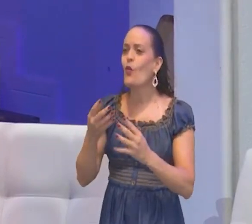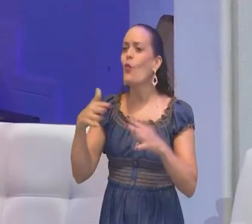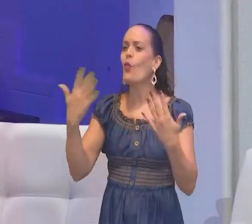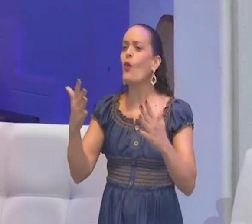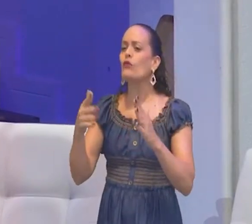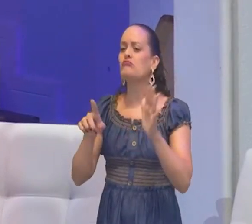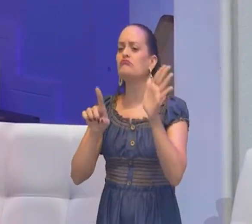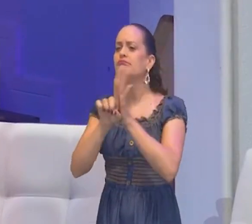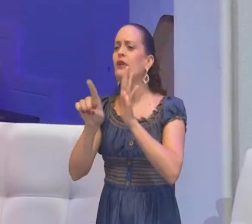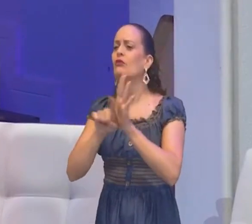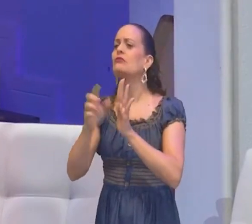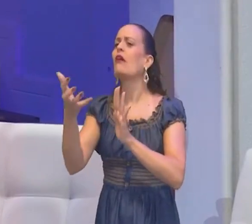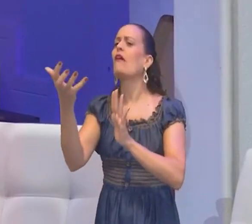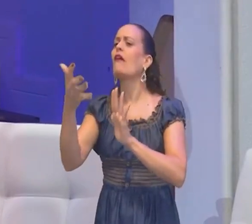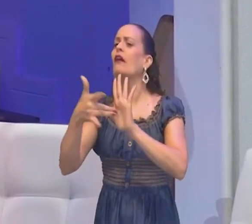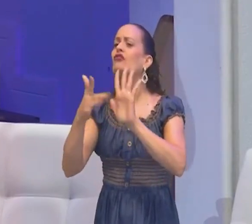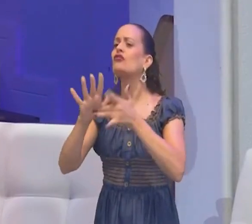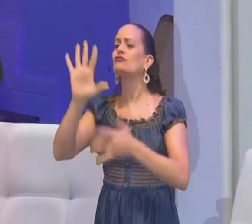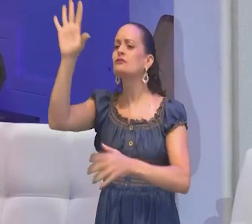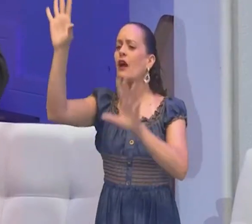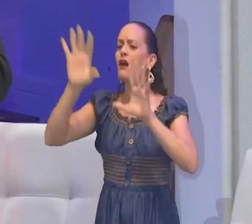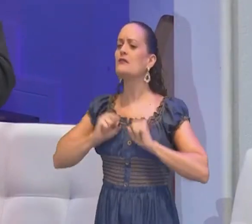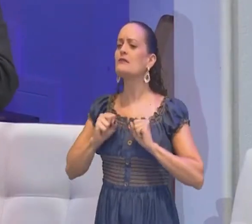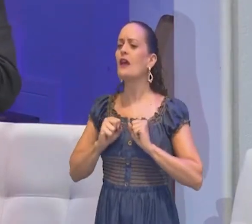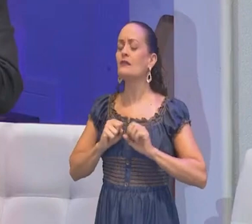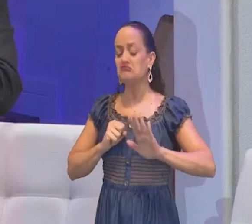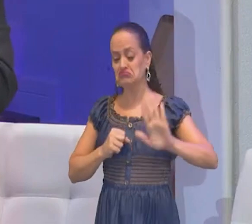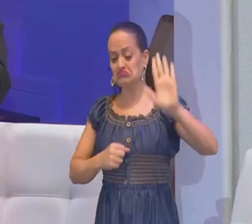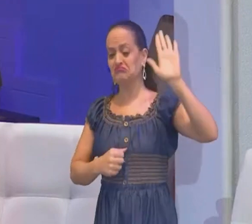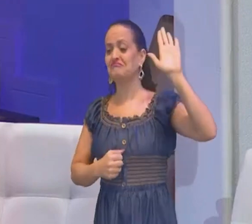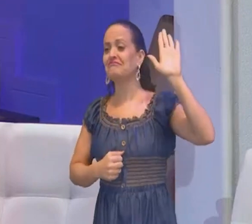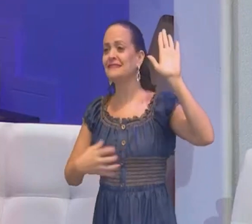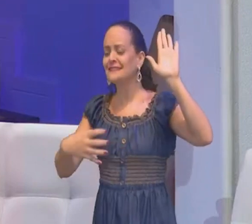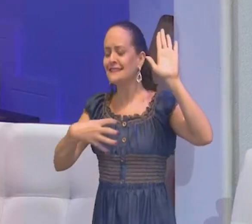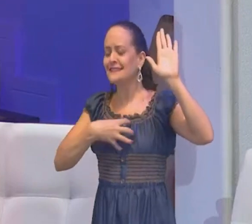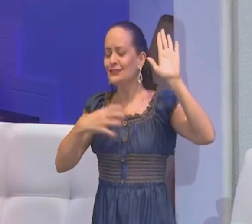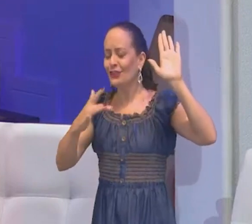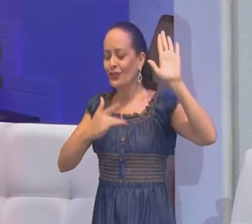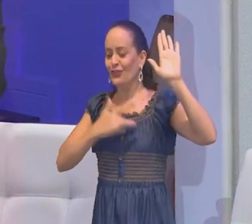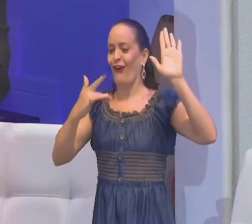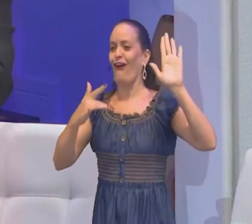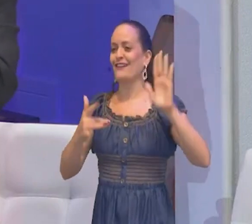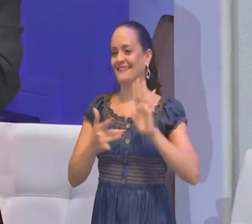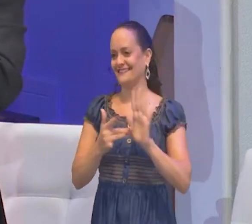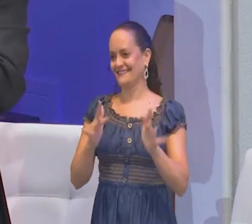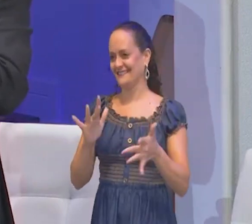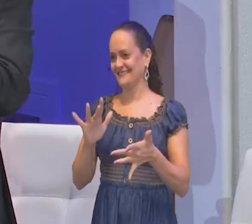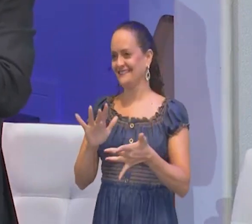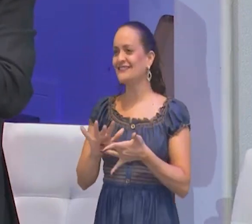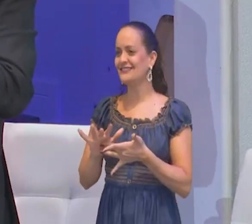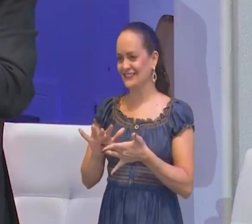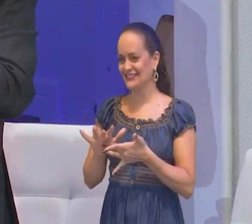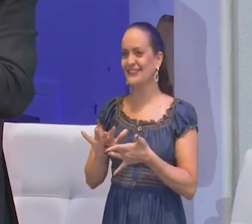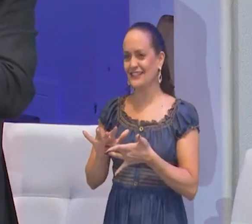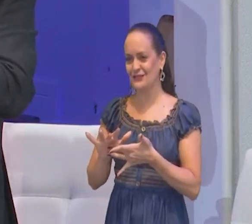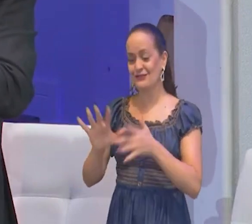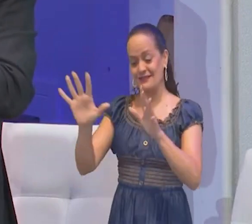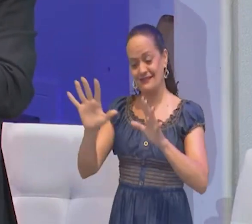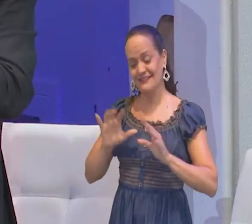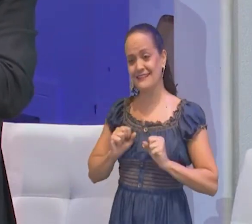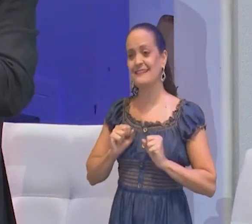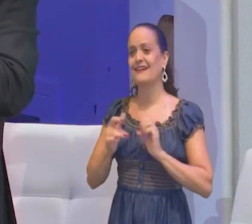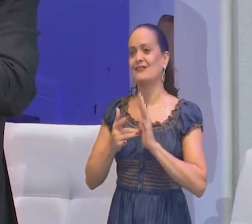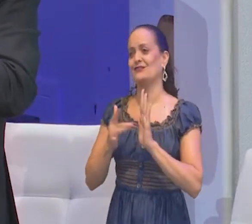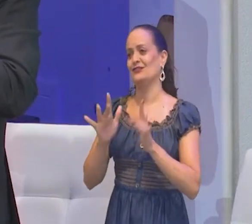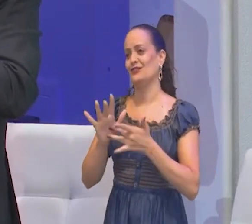apelo, um convite para ir à frente, sentiram aquele toque especial de Jesus e ali receberam Jesus como